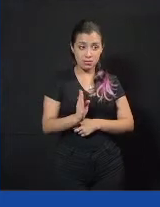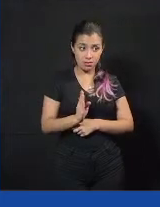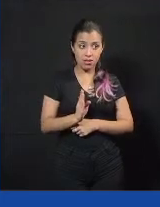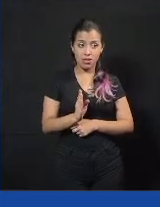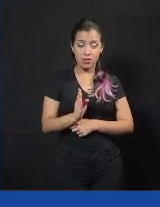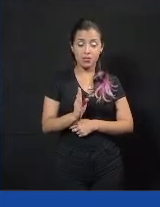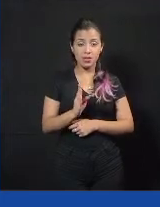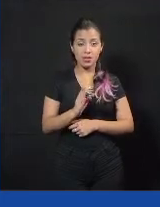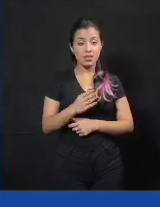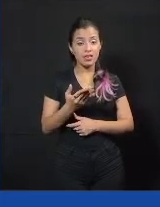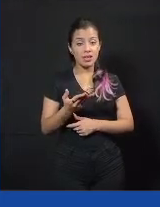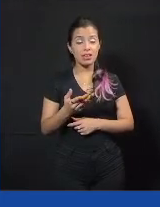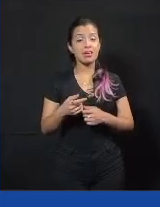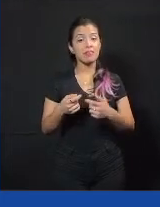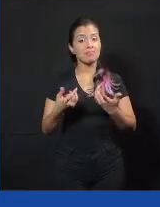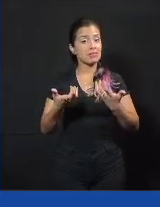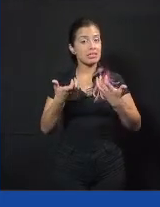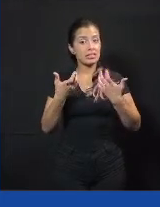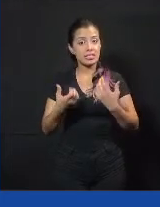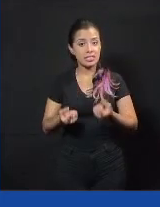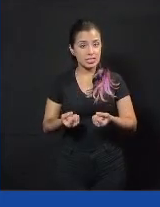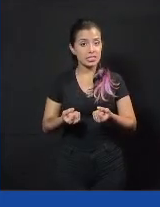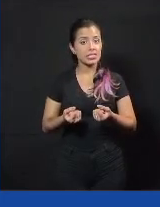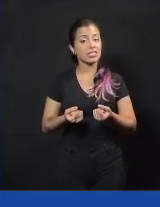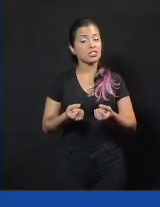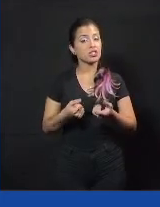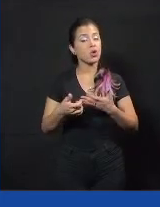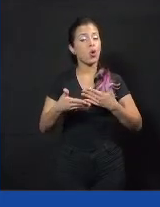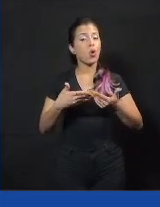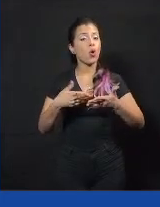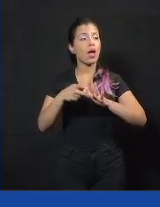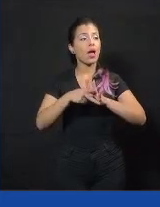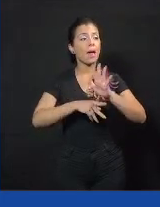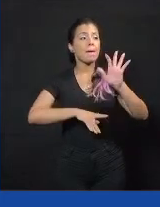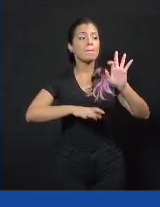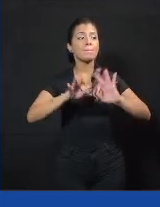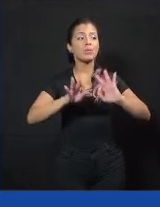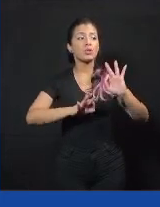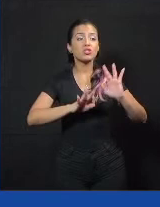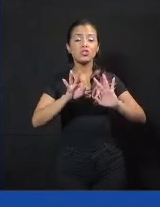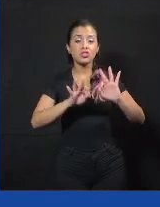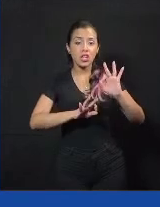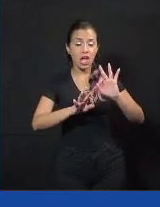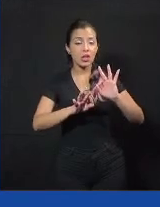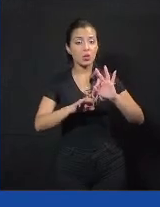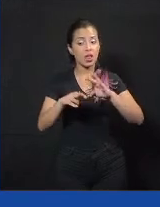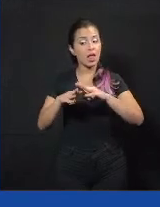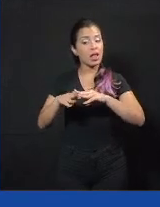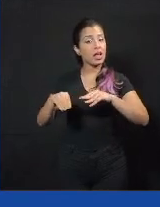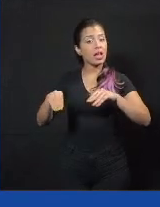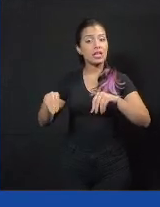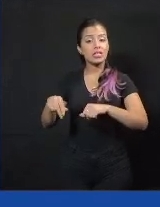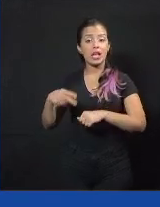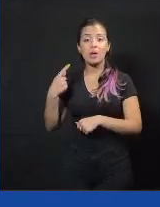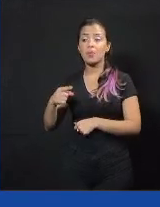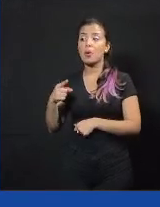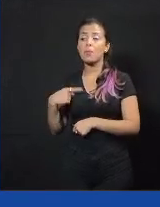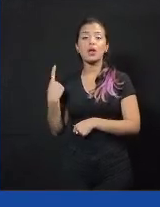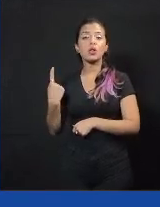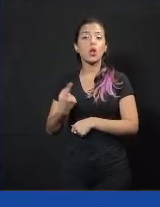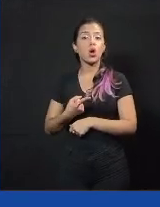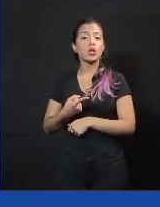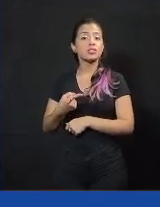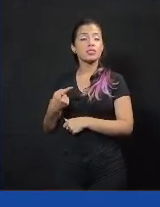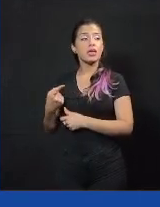que só não aceitamos que se façam quaisquer projetos em cima de nossas terras sem nos consultar, sem nos convidar para